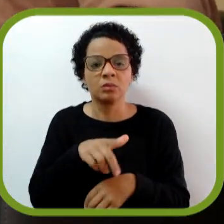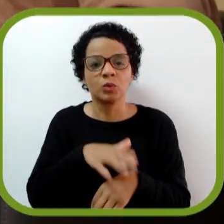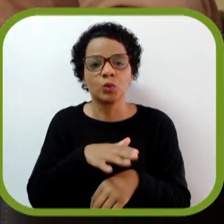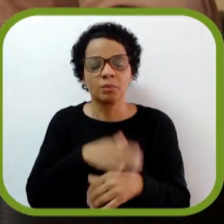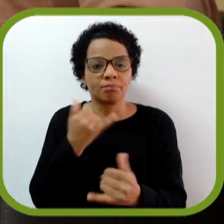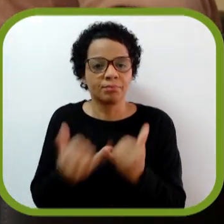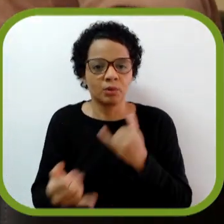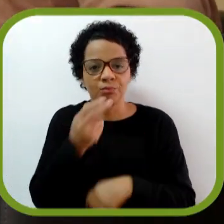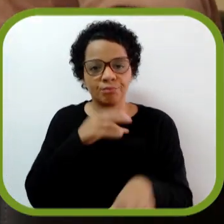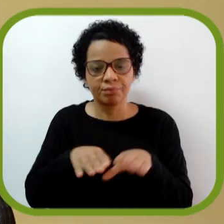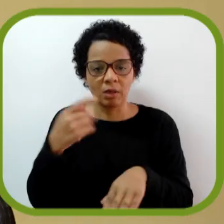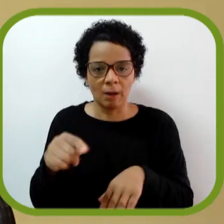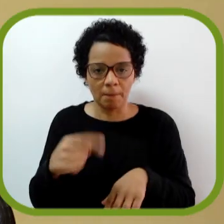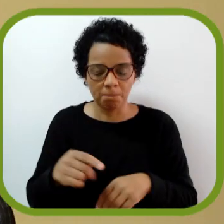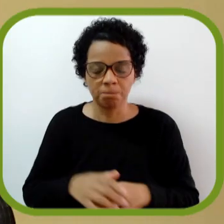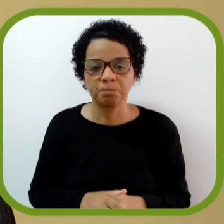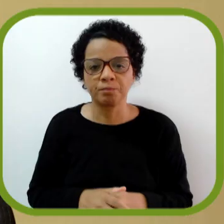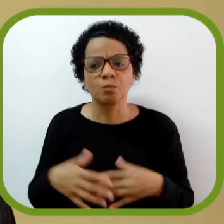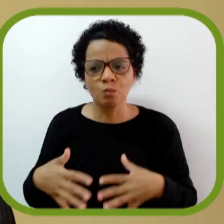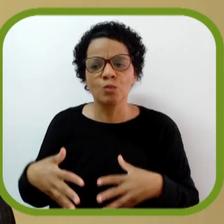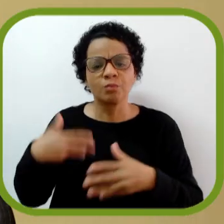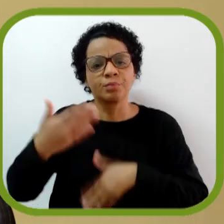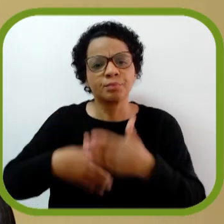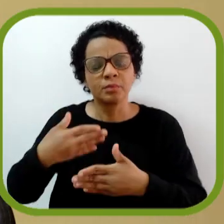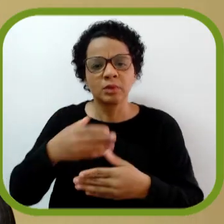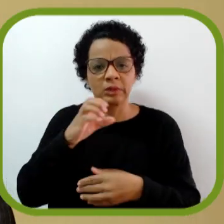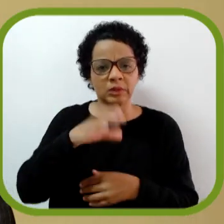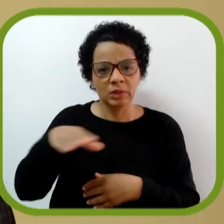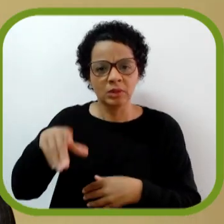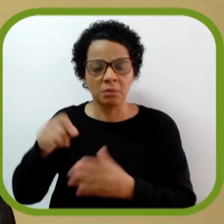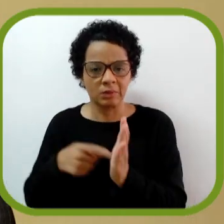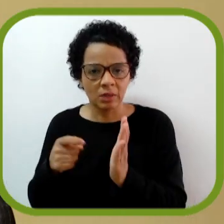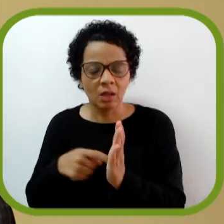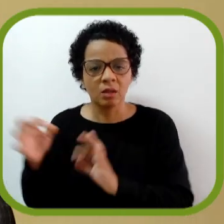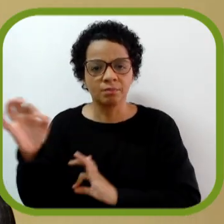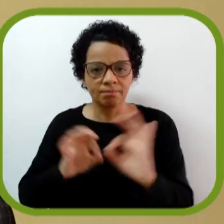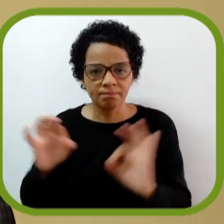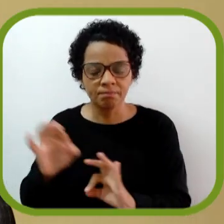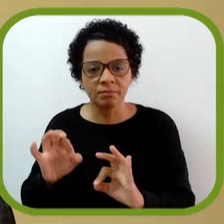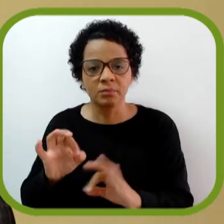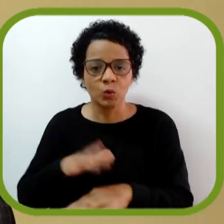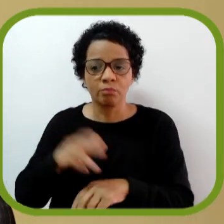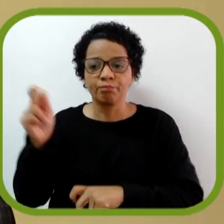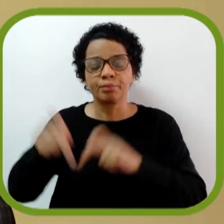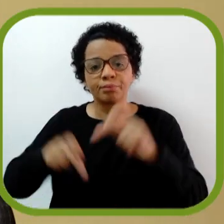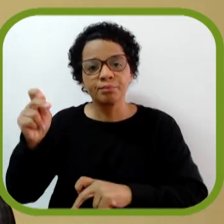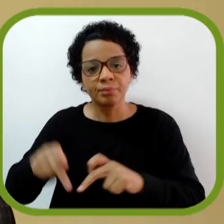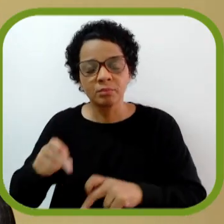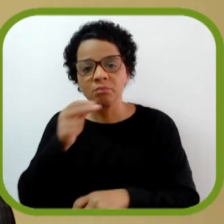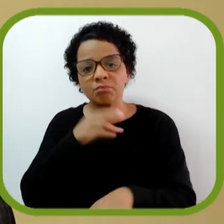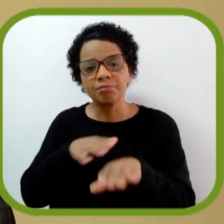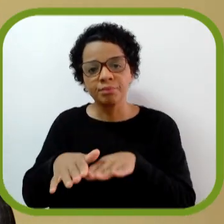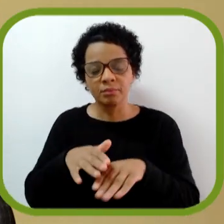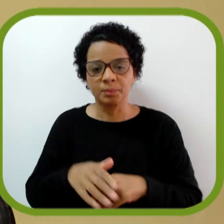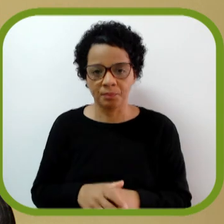desta perigosidade sísmica. Tendo em conta a constante evolução da ciência e da necessidade de reforçar a preparação para responder à ocorrência